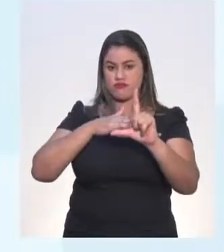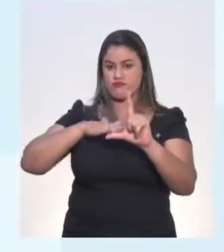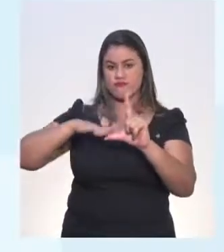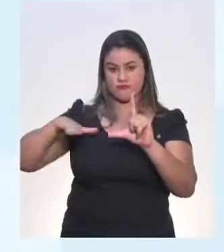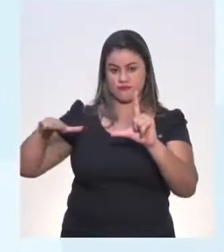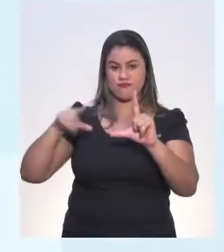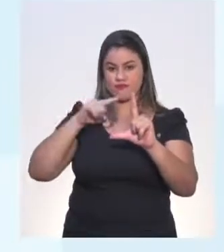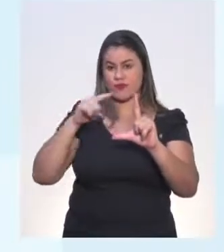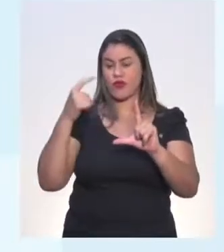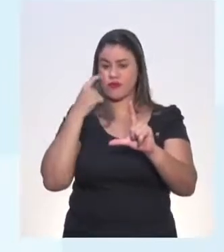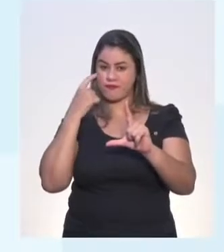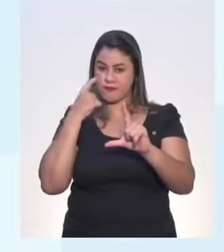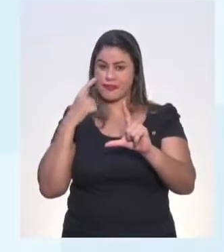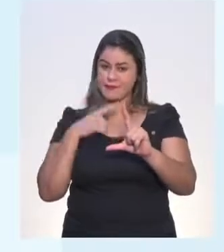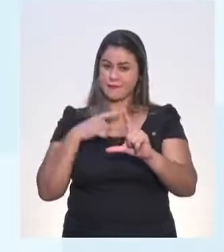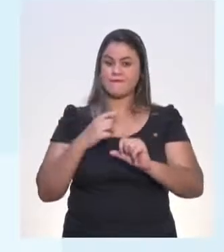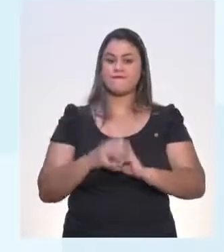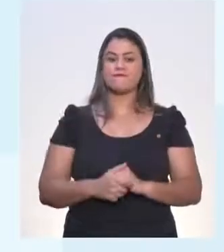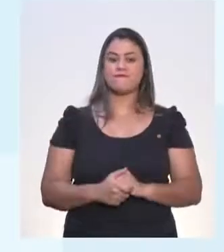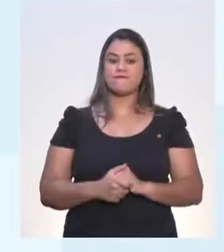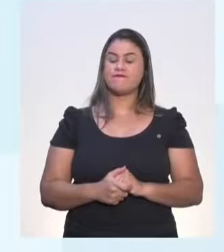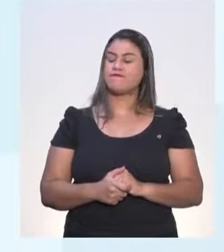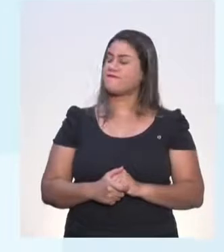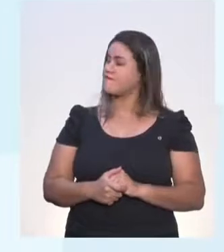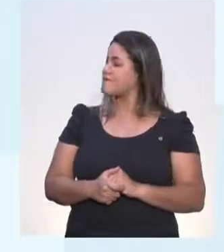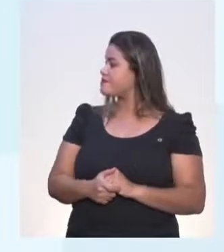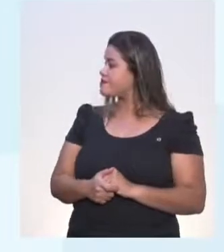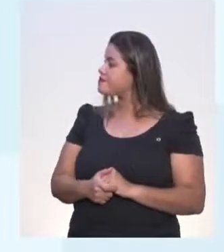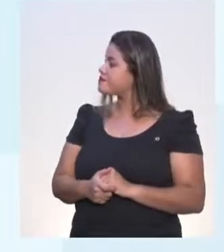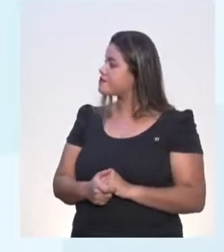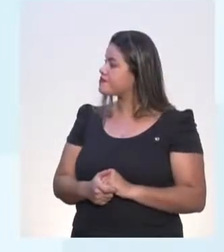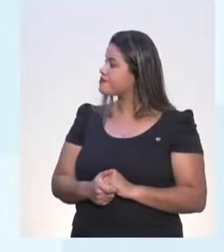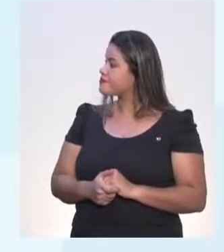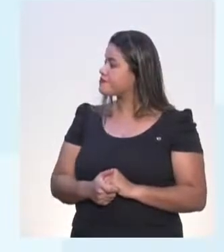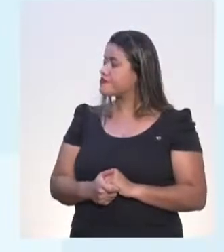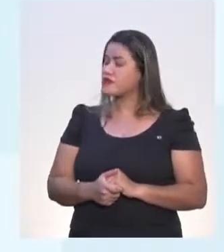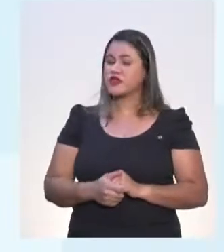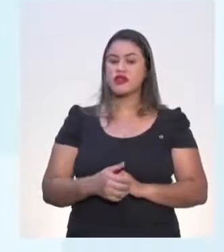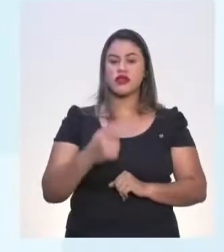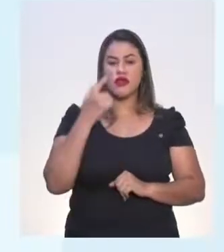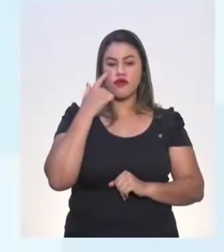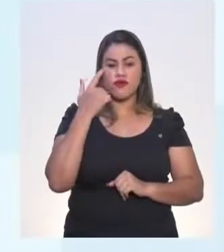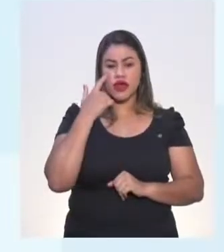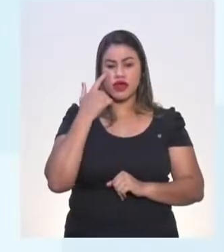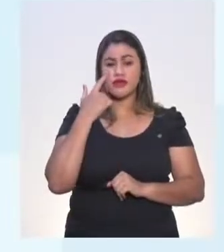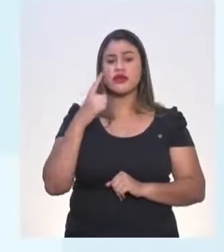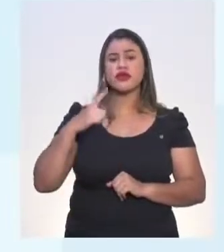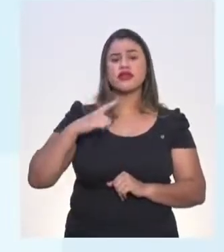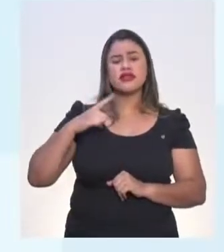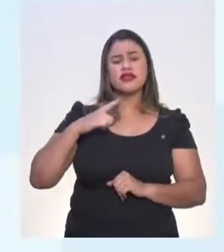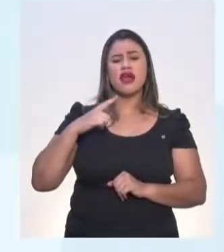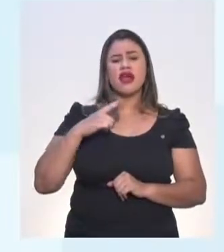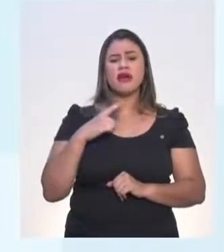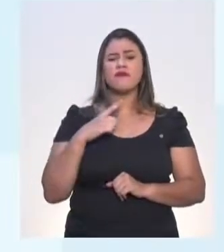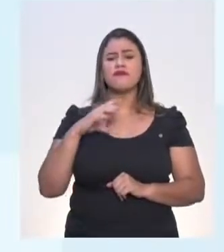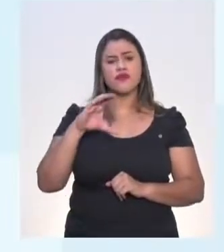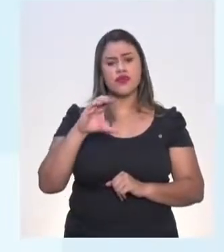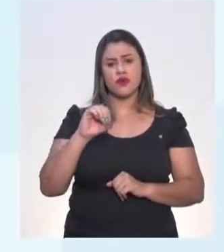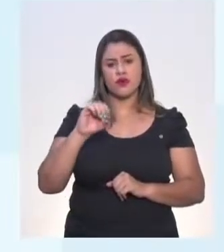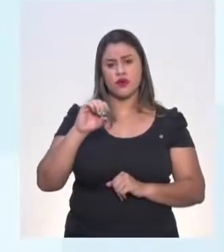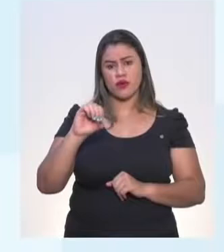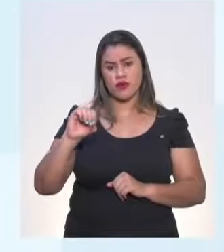vocês vão observar. Beleza? Observando, então, olhando, eu tenho as coordenadas. Então, o que é uma